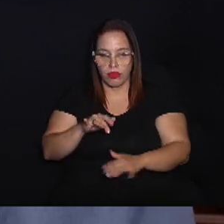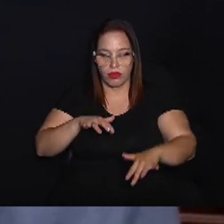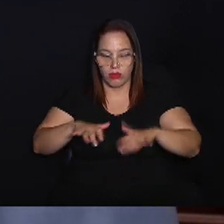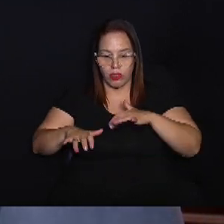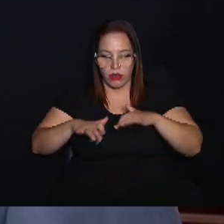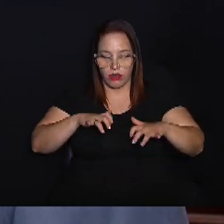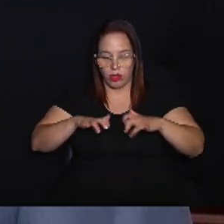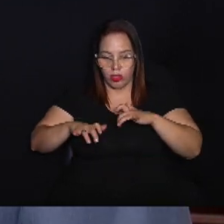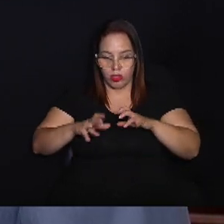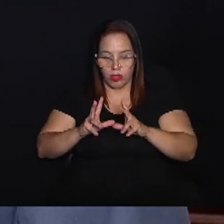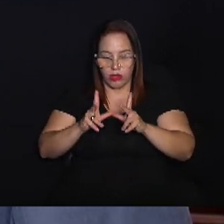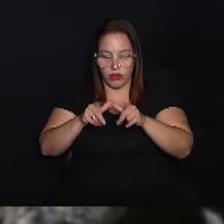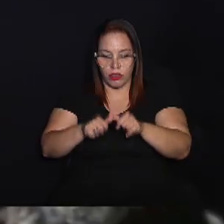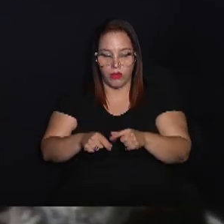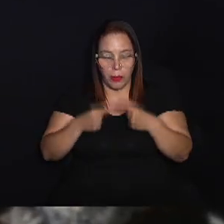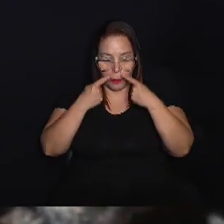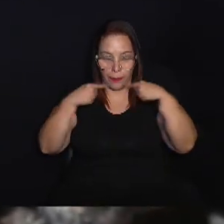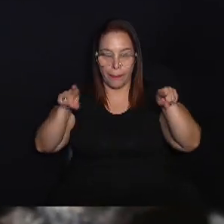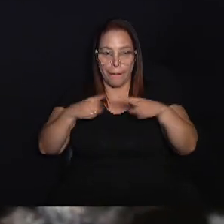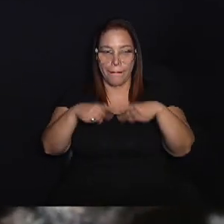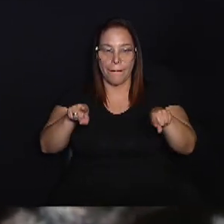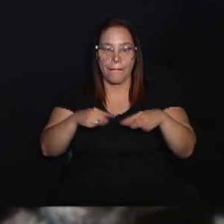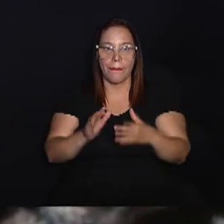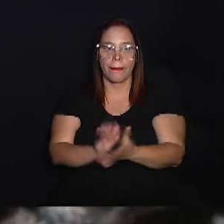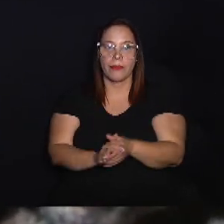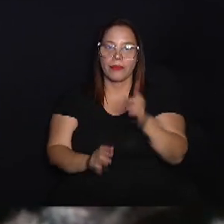quase que completa de Carlos Gomes.